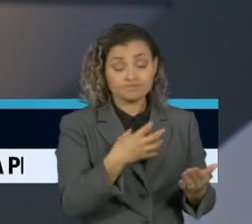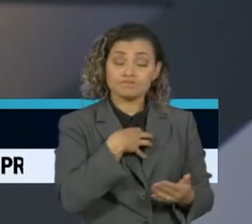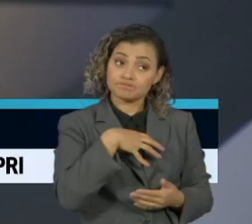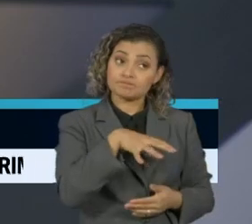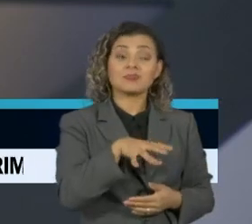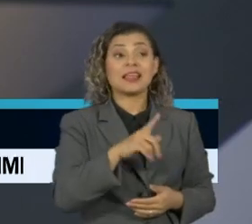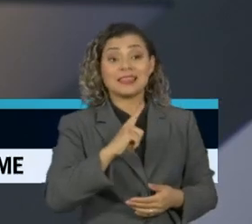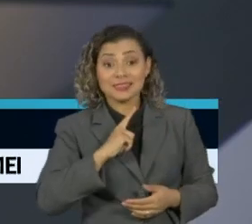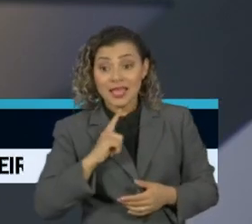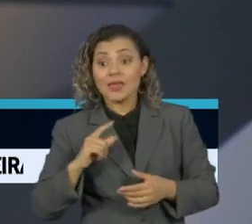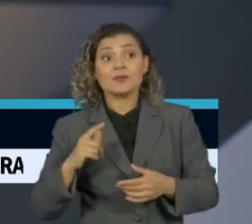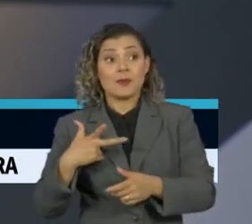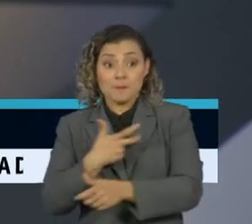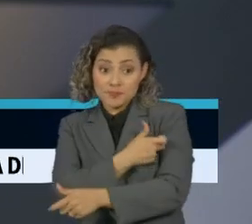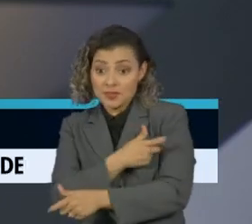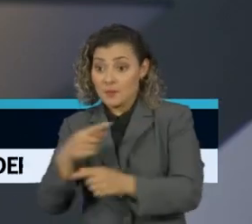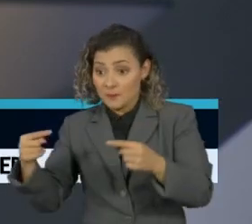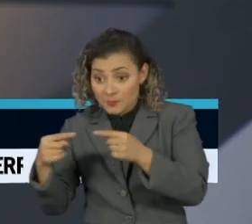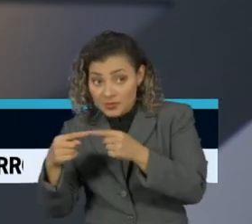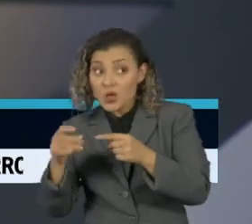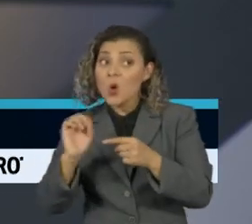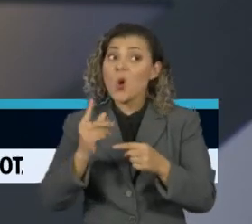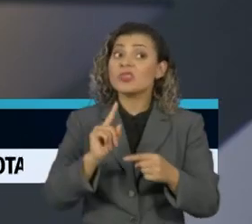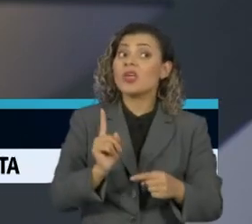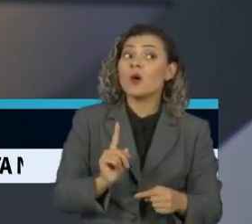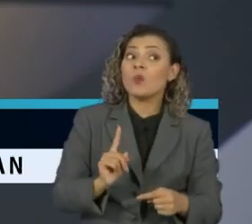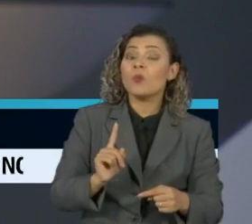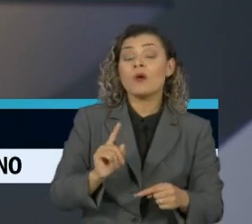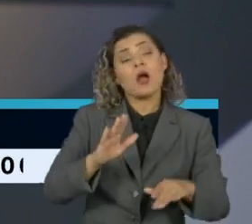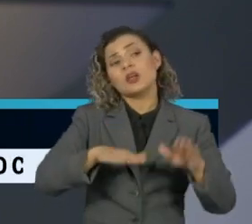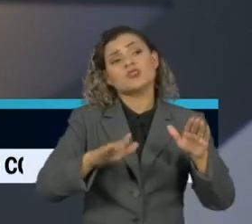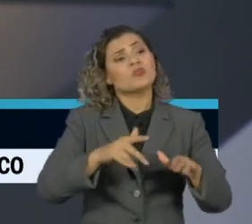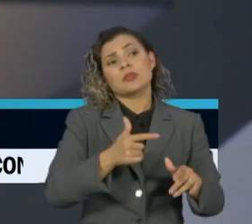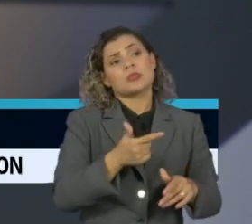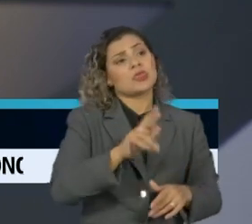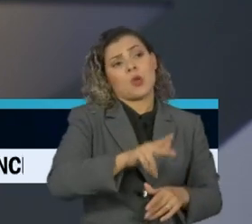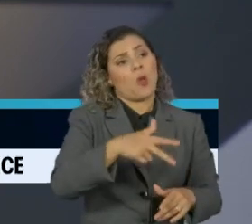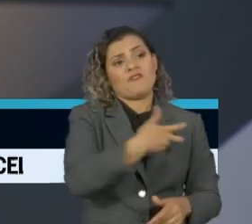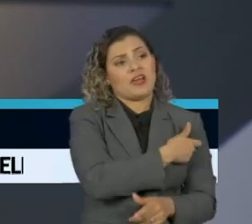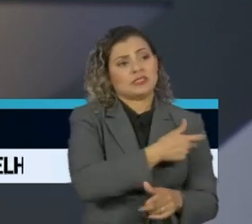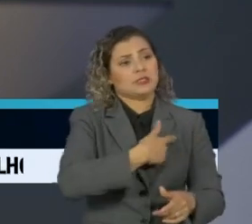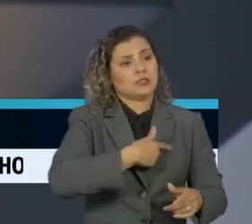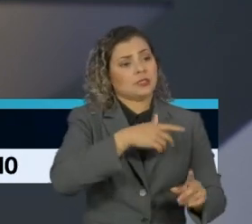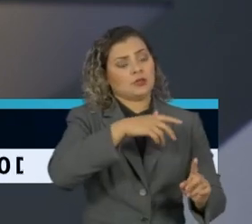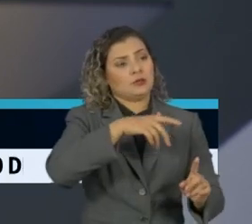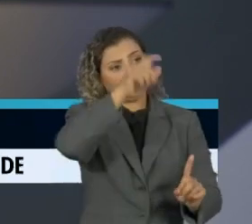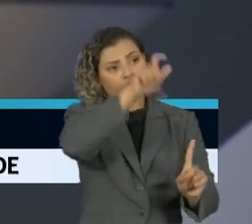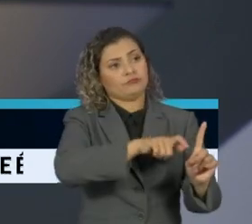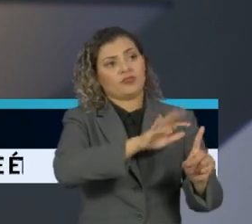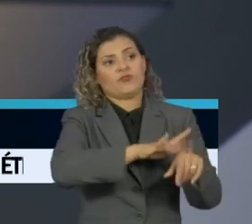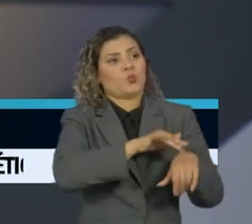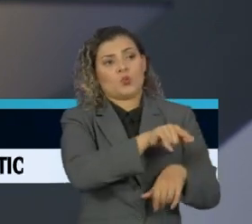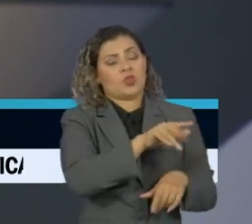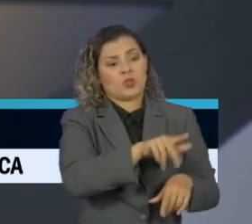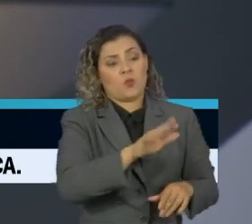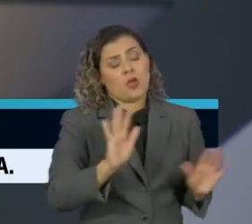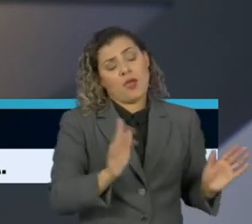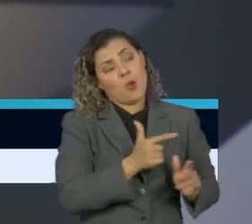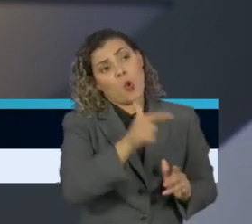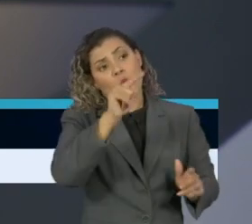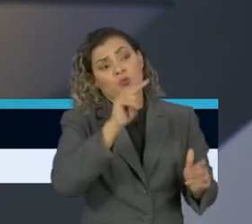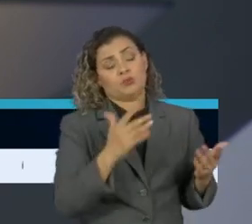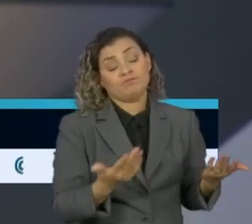tem ou não tem causa Direta com a vacina pode ser que não mas pode ser que sim seja determinado pela vacina é a necessidade